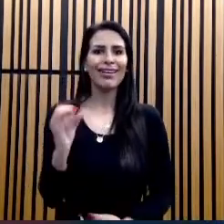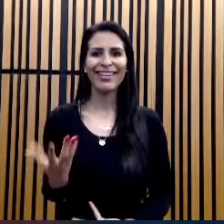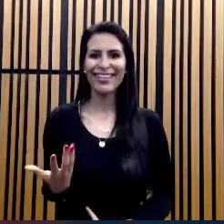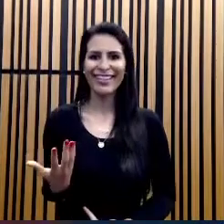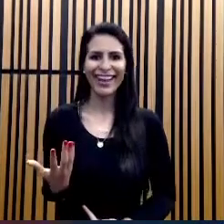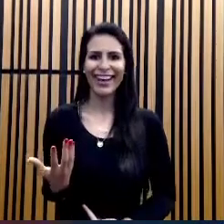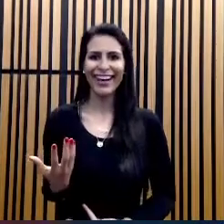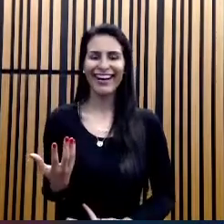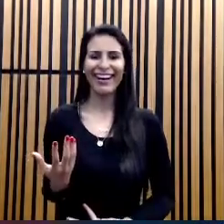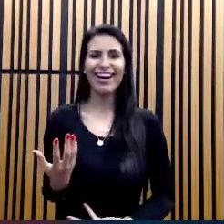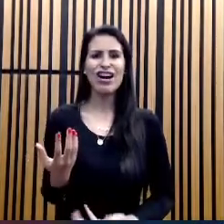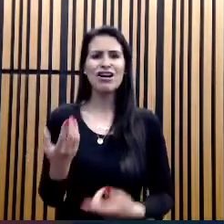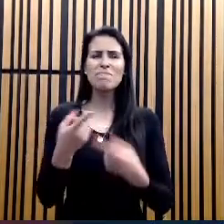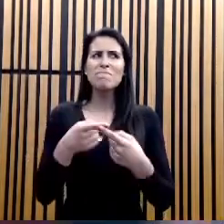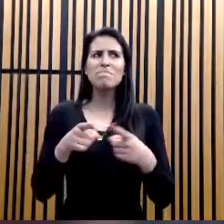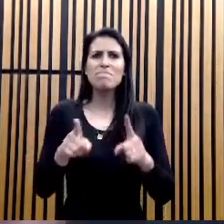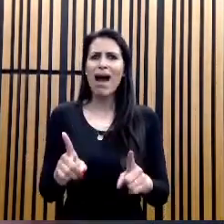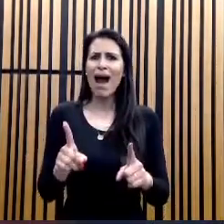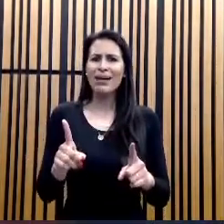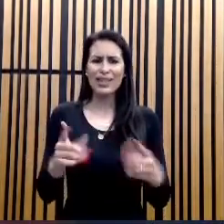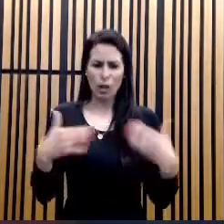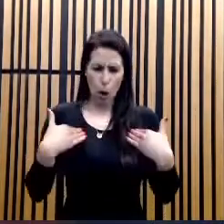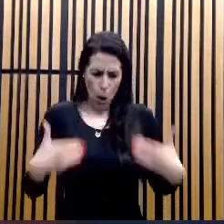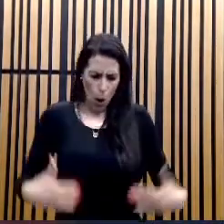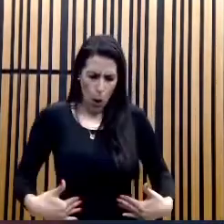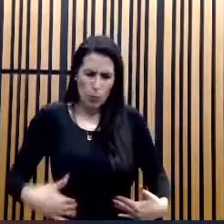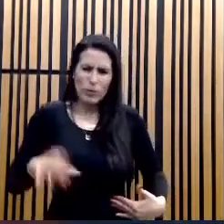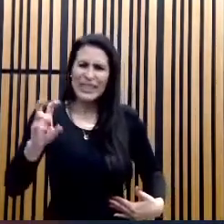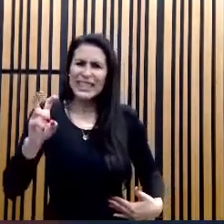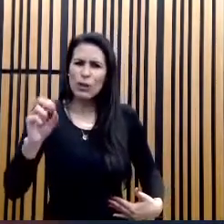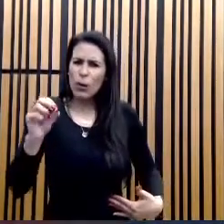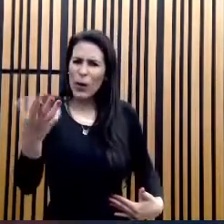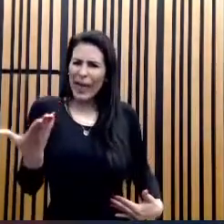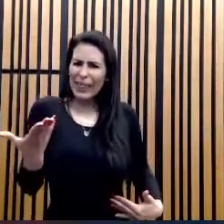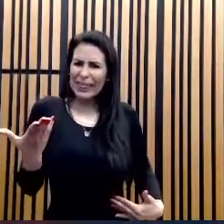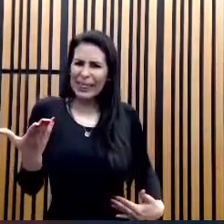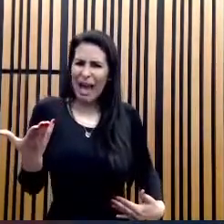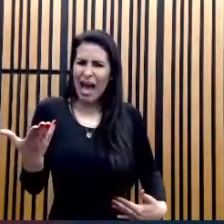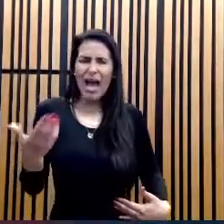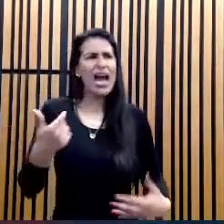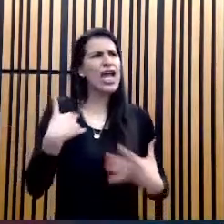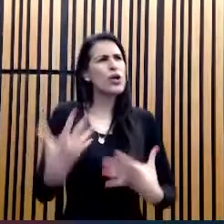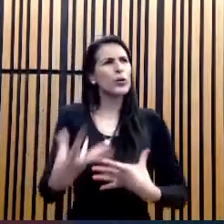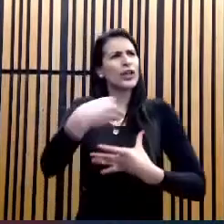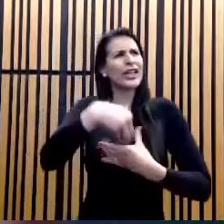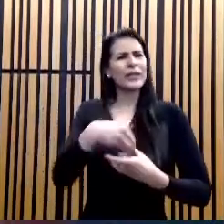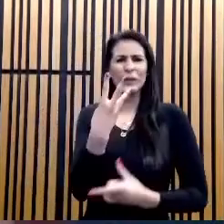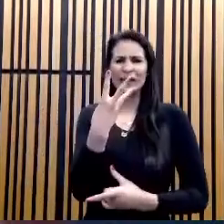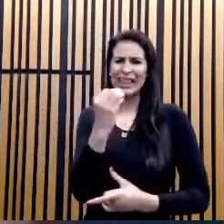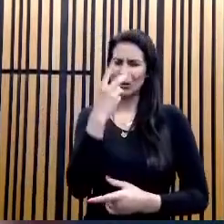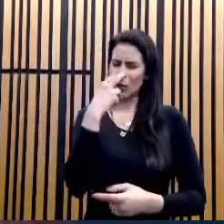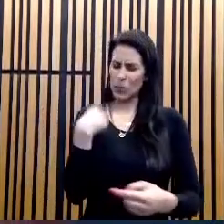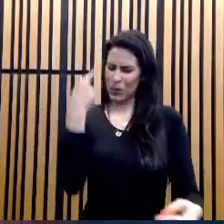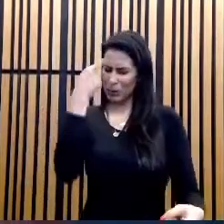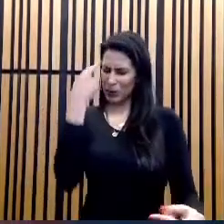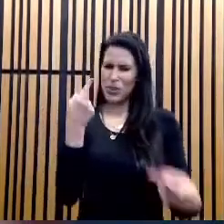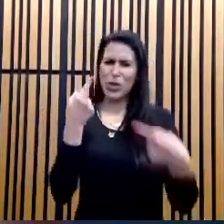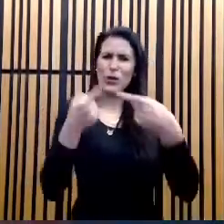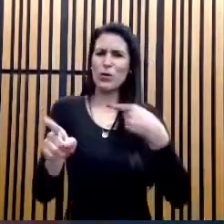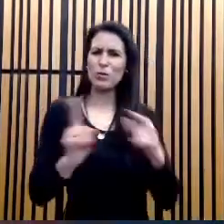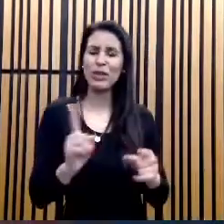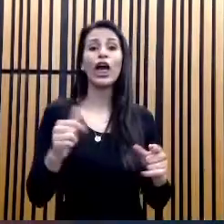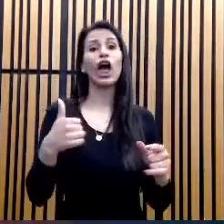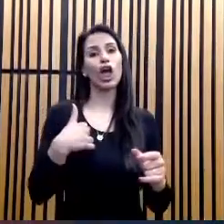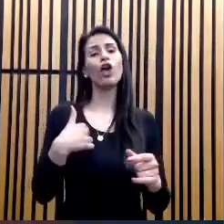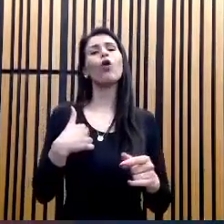e que eu não estava fazendo parte daquele corpo de 50, aquele corpo não me pertencia. Apesar de eu gostar do meu